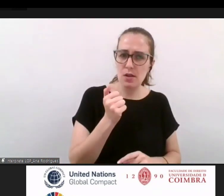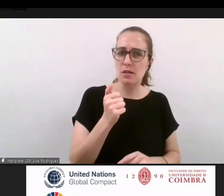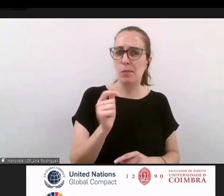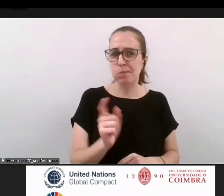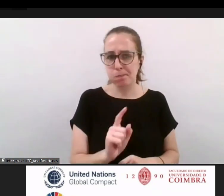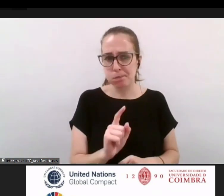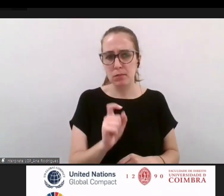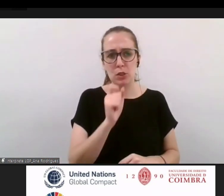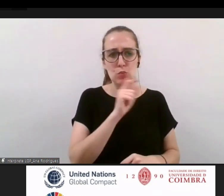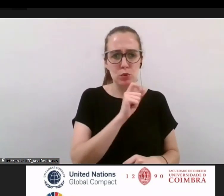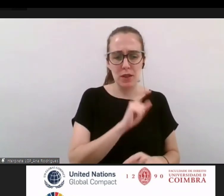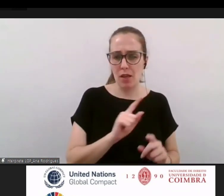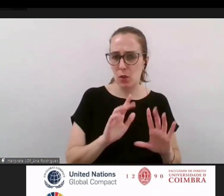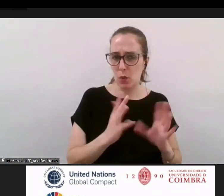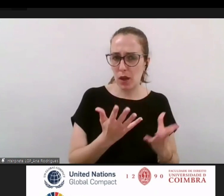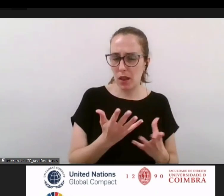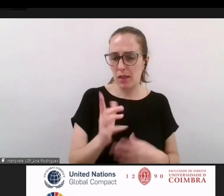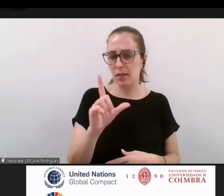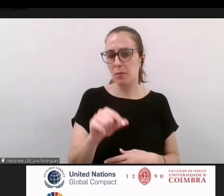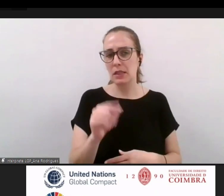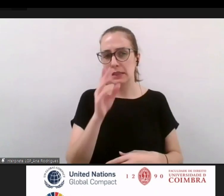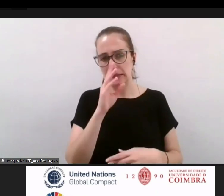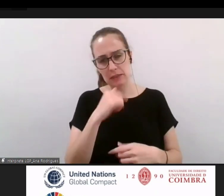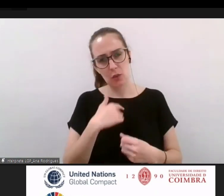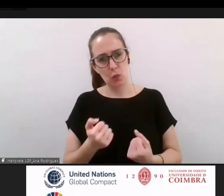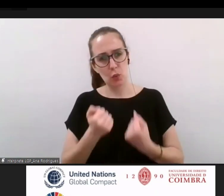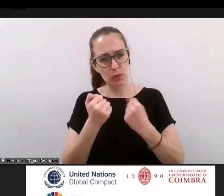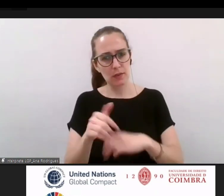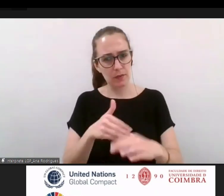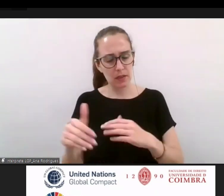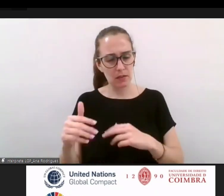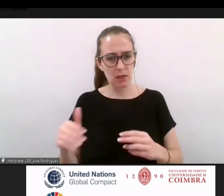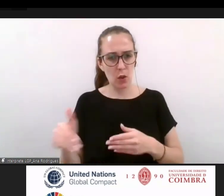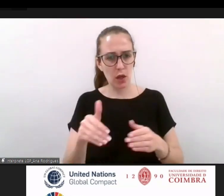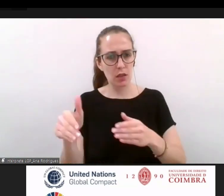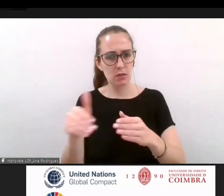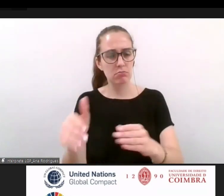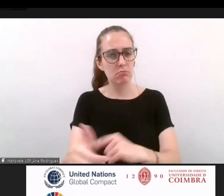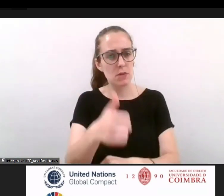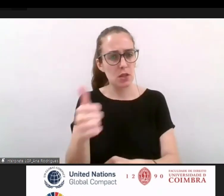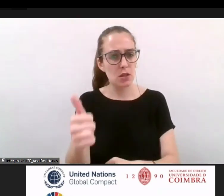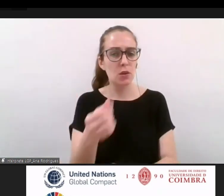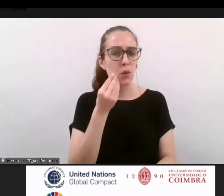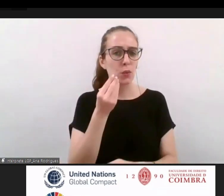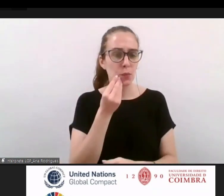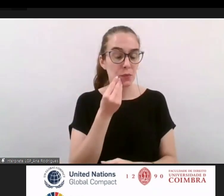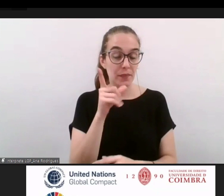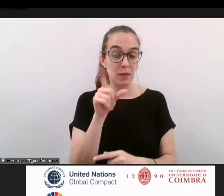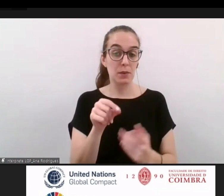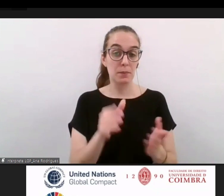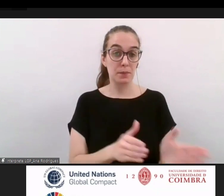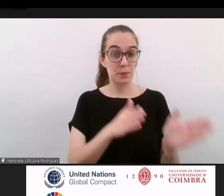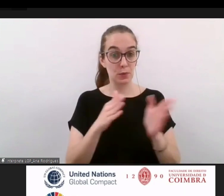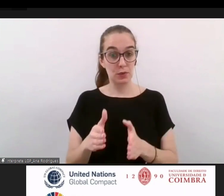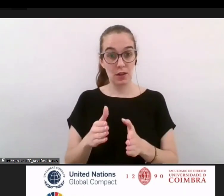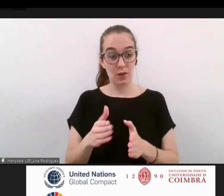as suas possibilidades de fazermos um progresso realmente significativo, e como é que